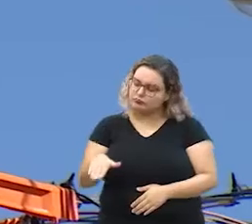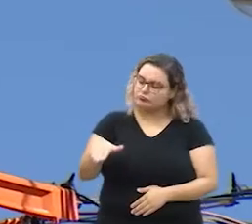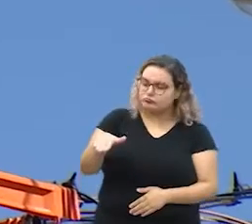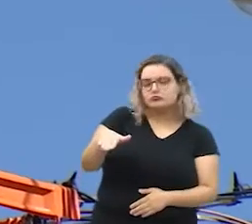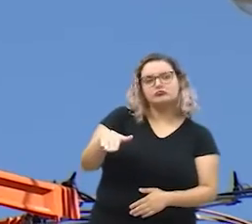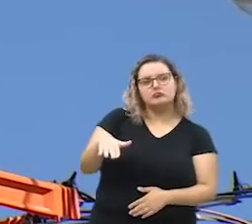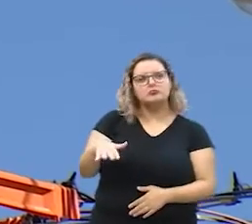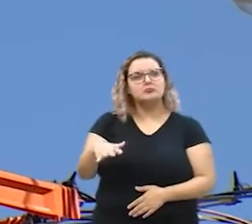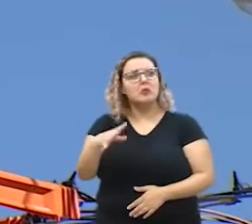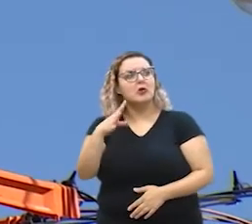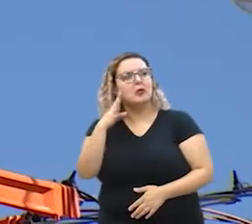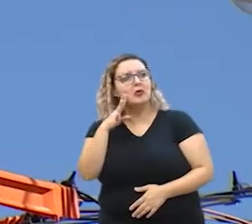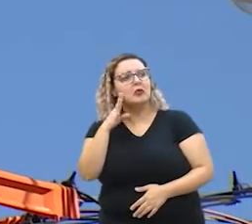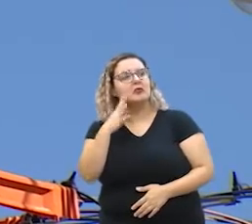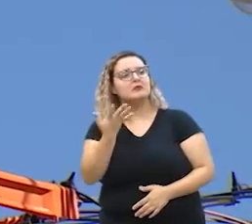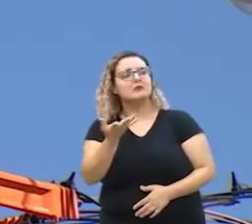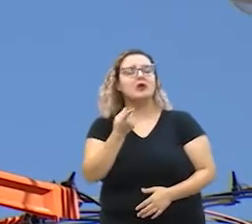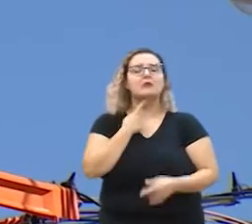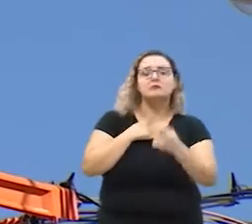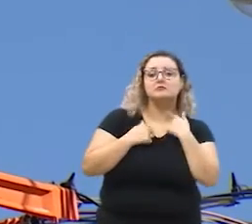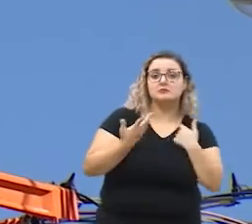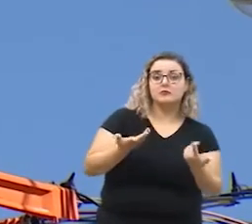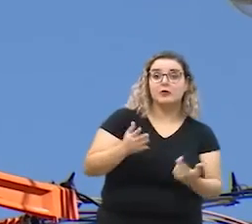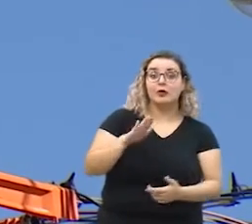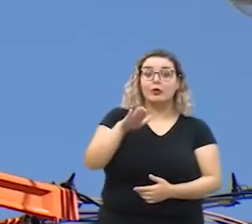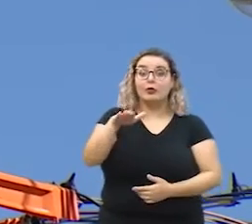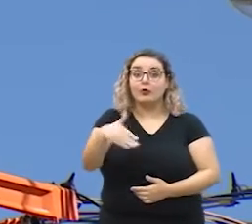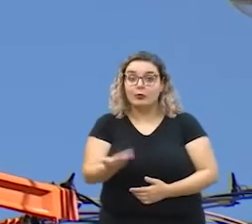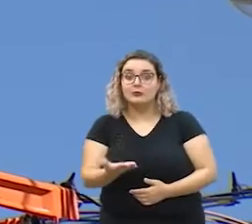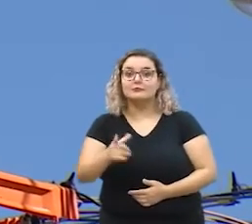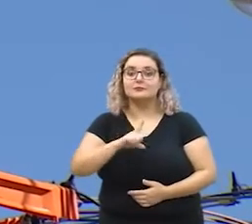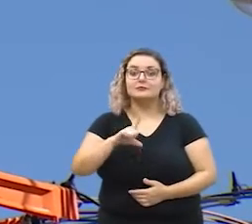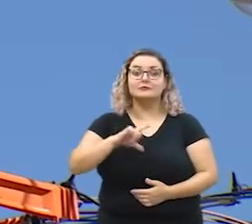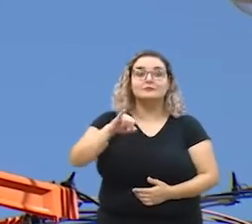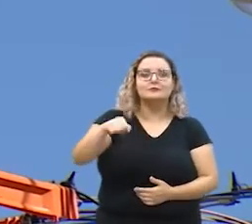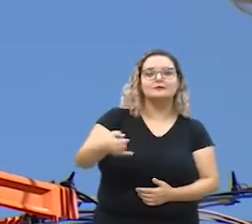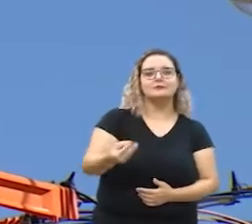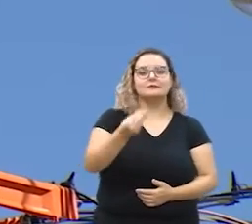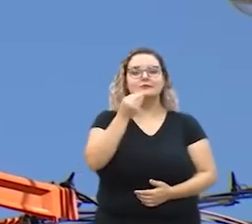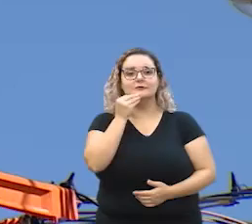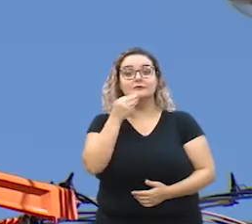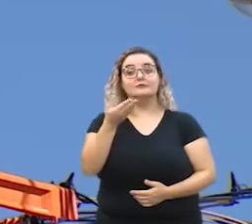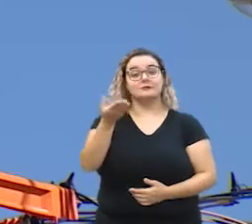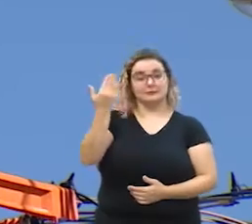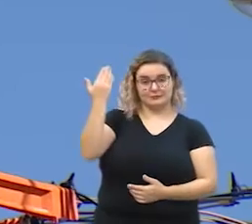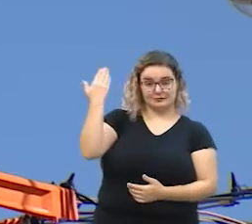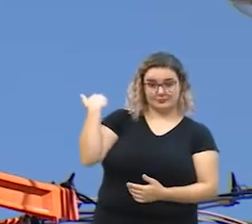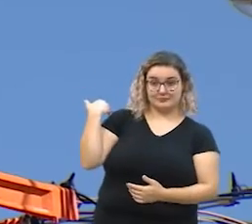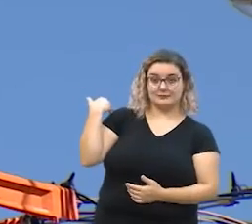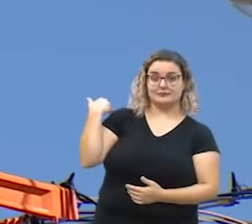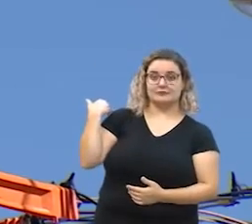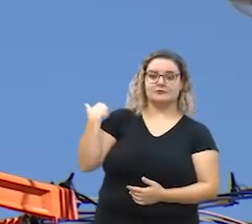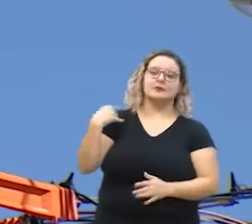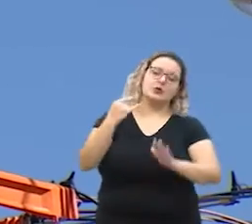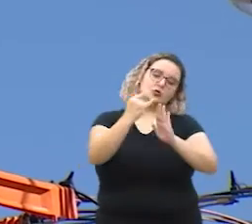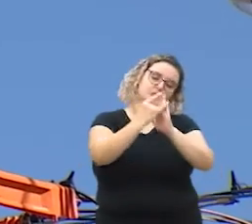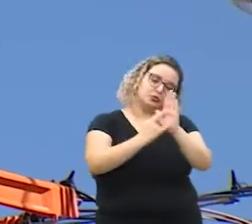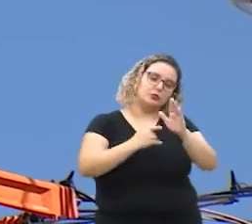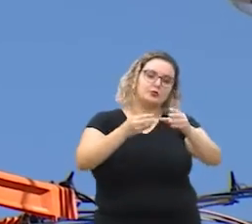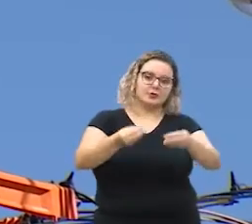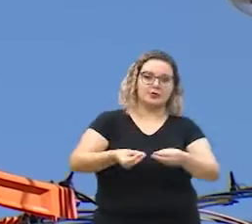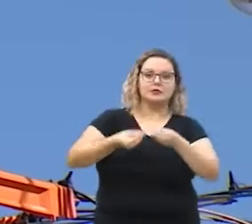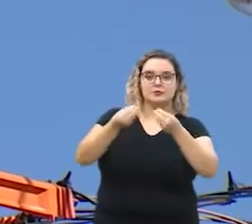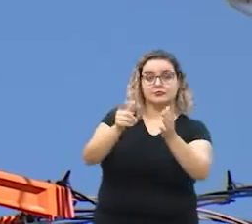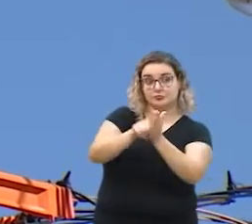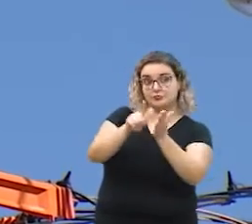me interessei. E aí, quando teve a chance, abriu oportunidade naquela época, através de documentos, né?